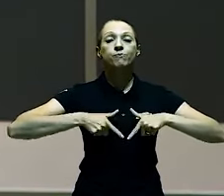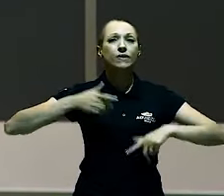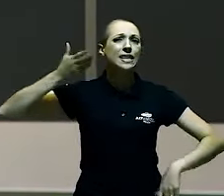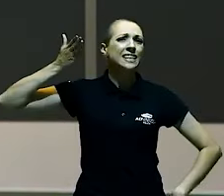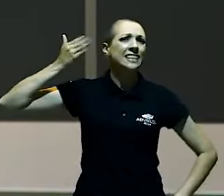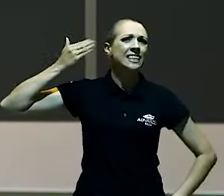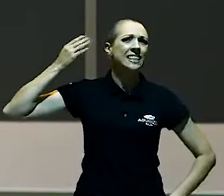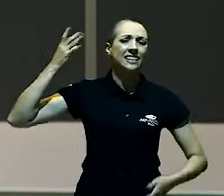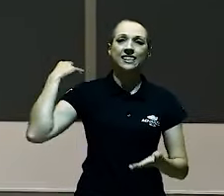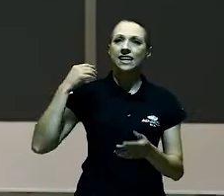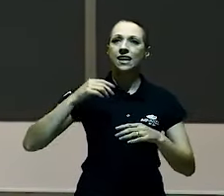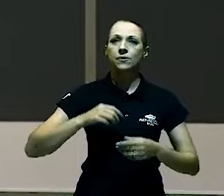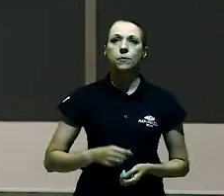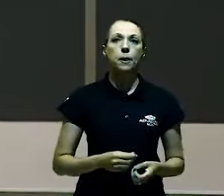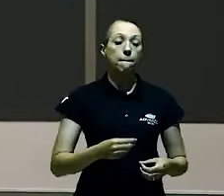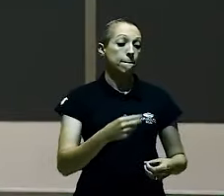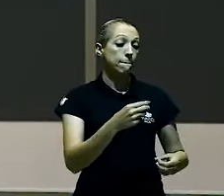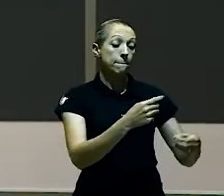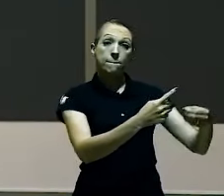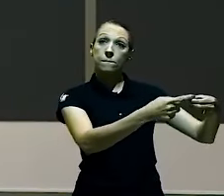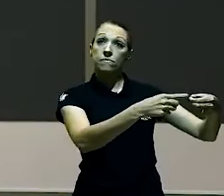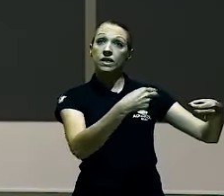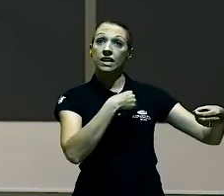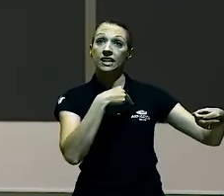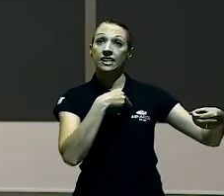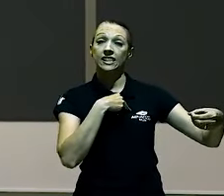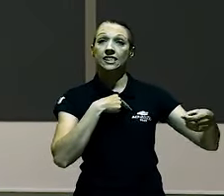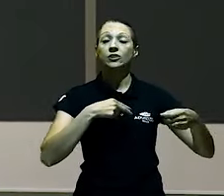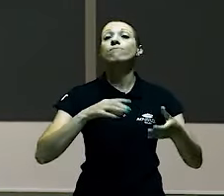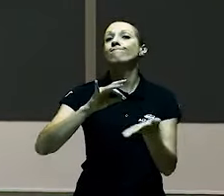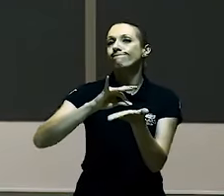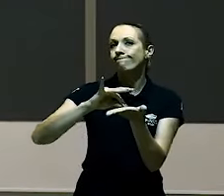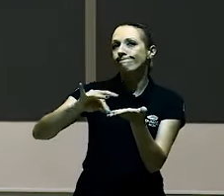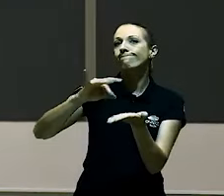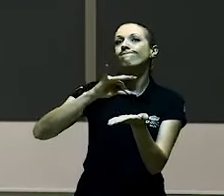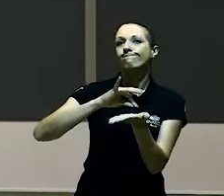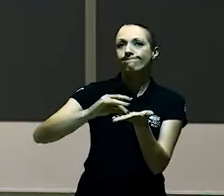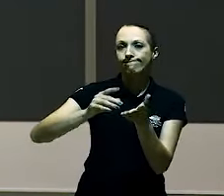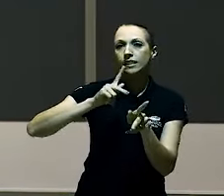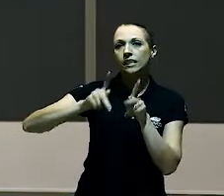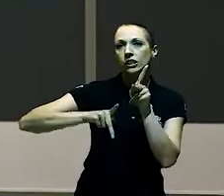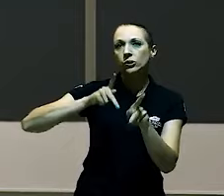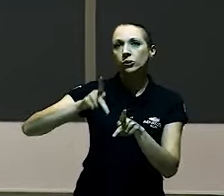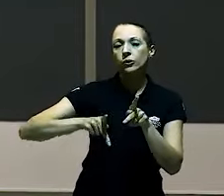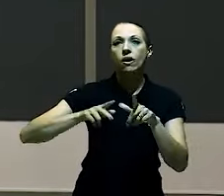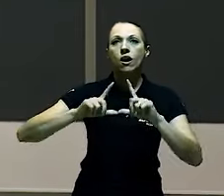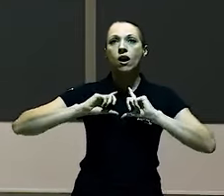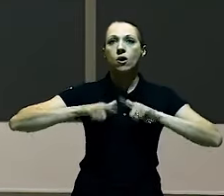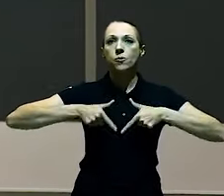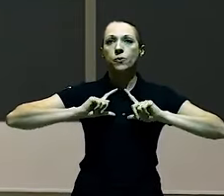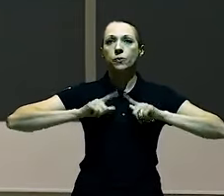Nínive havia dominado a tribo do norte. No período do reinado do rei Jeú, o rei Jeú veio e se